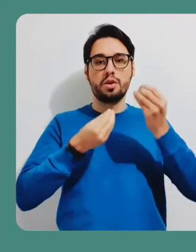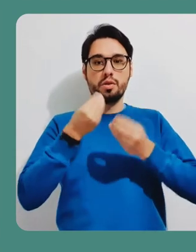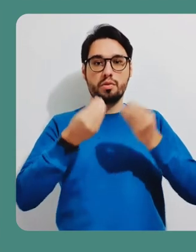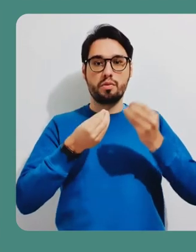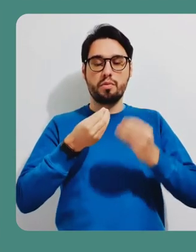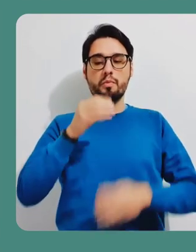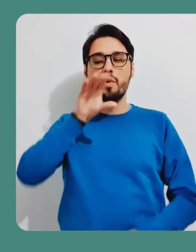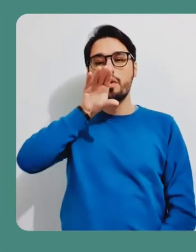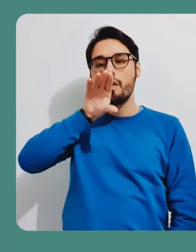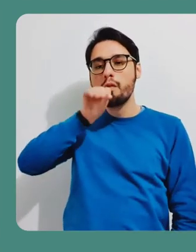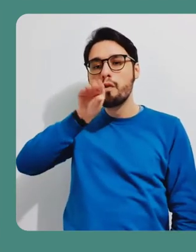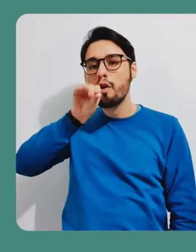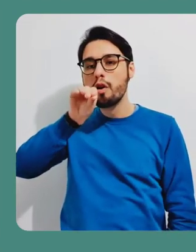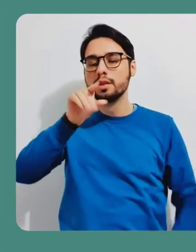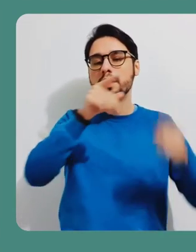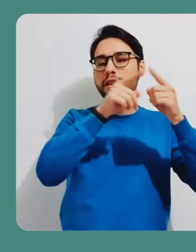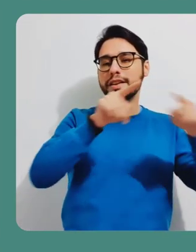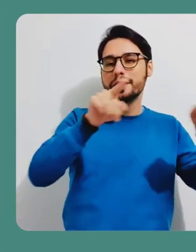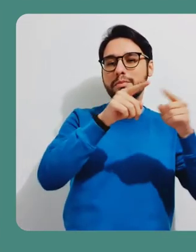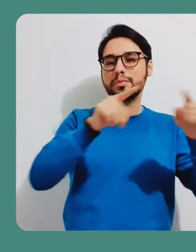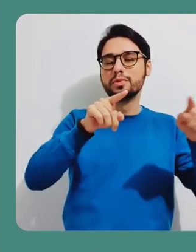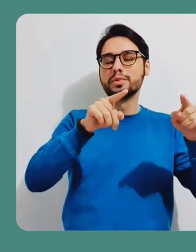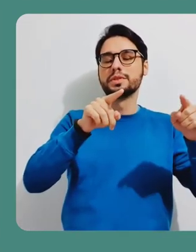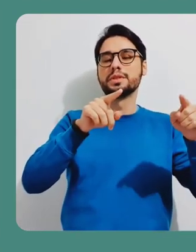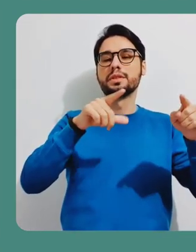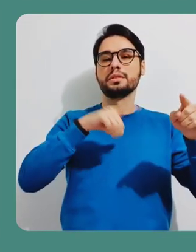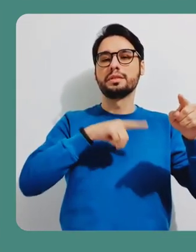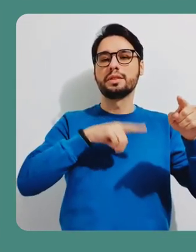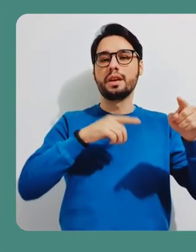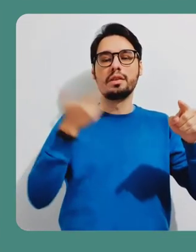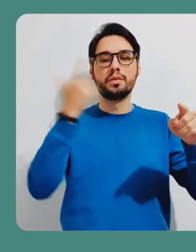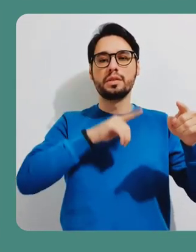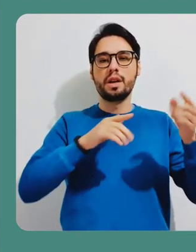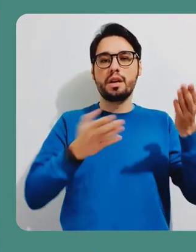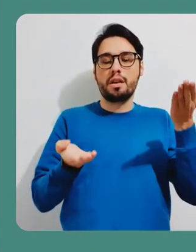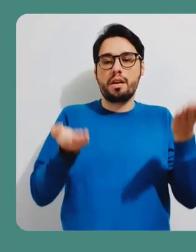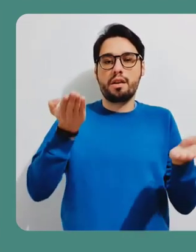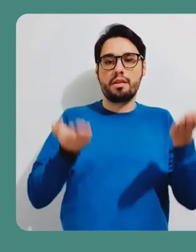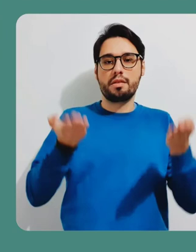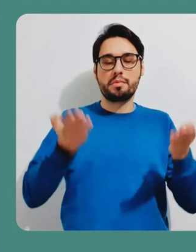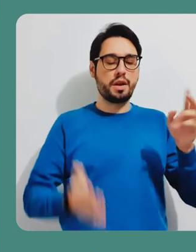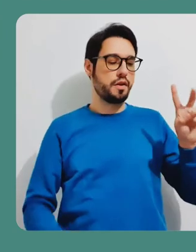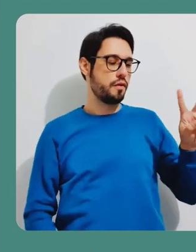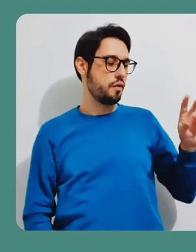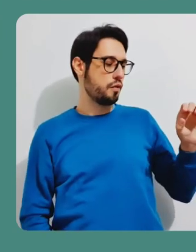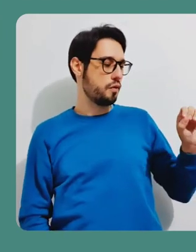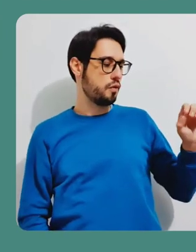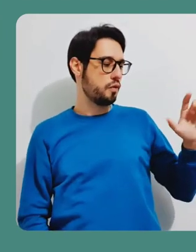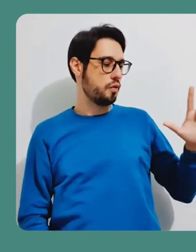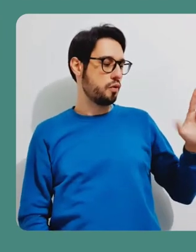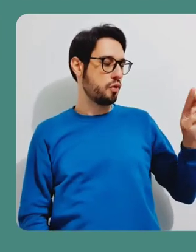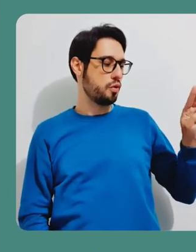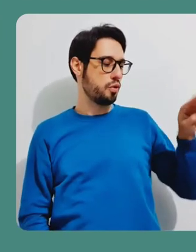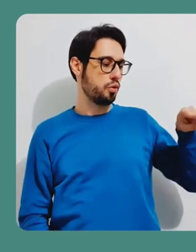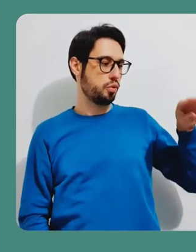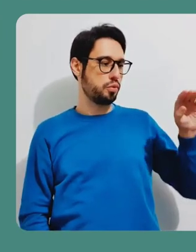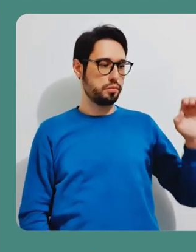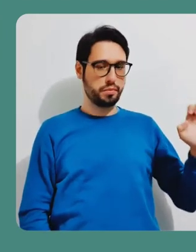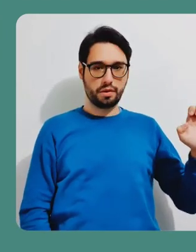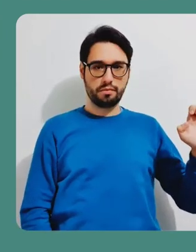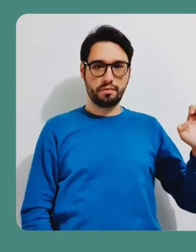veio segundo antes de iniciar a faixa de áudio a música irá